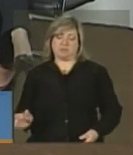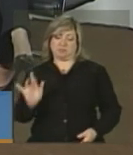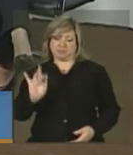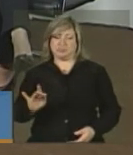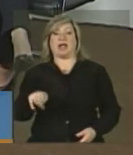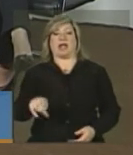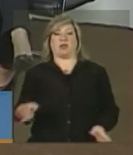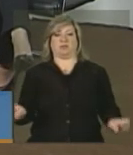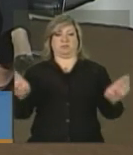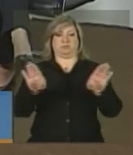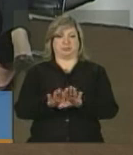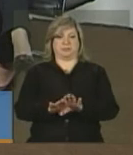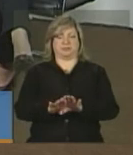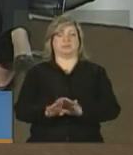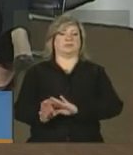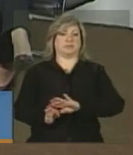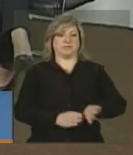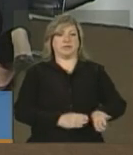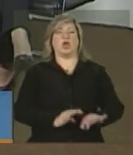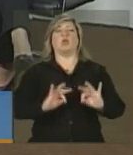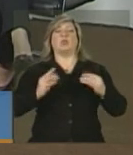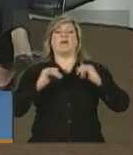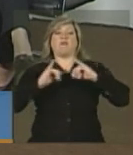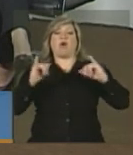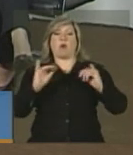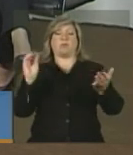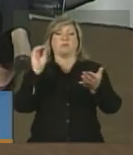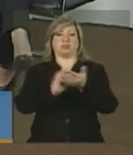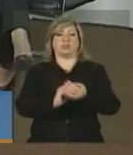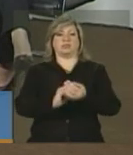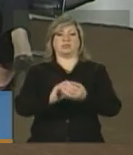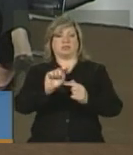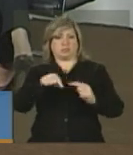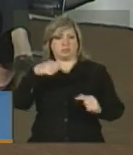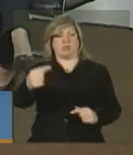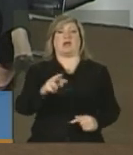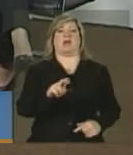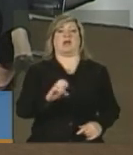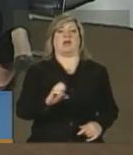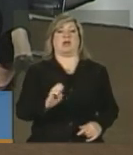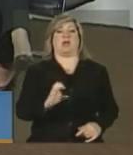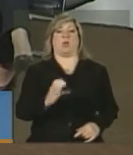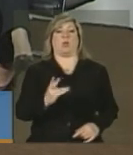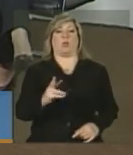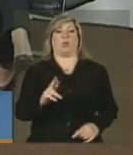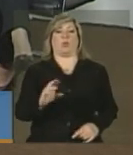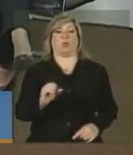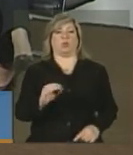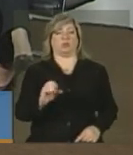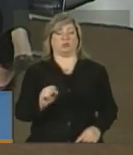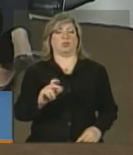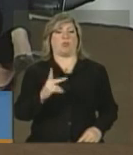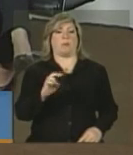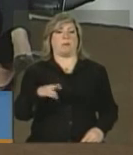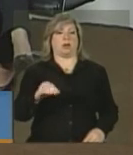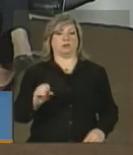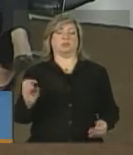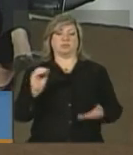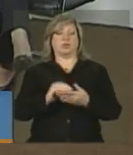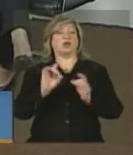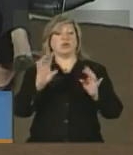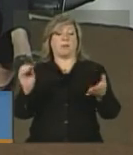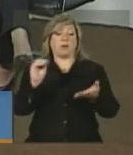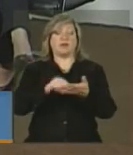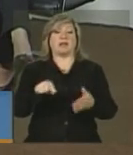será fechada e todos os dados da pessoa vão aparecer lá no Recursos Humanos. É só completar com o cargo que essa